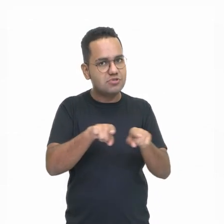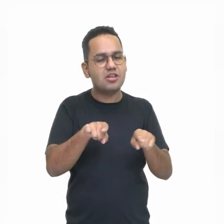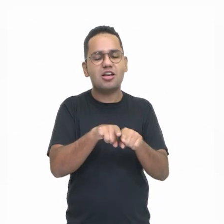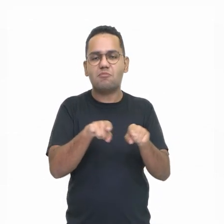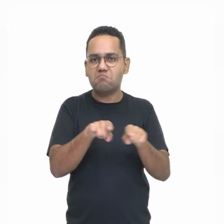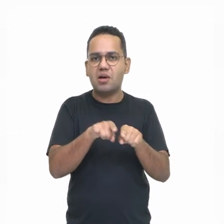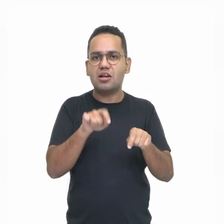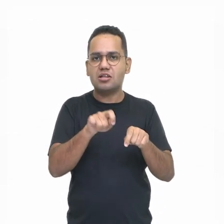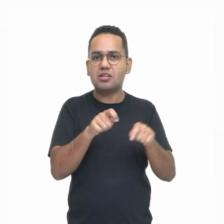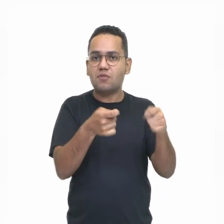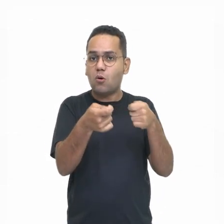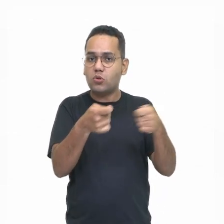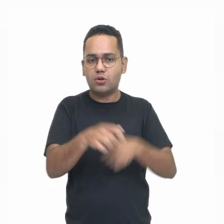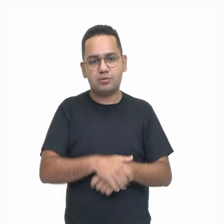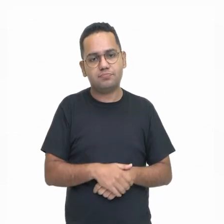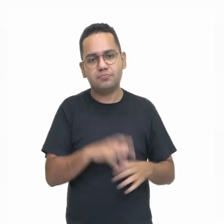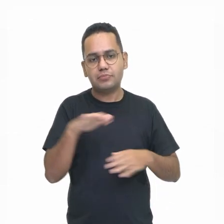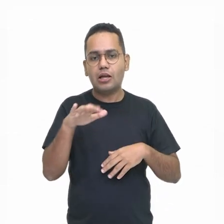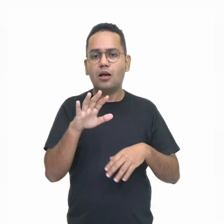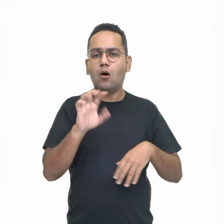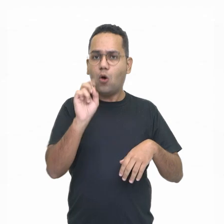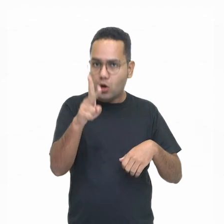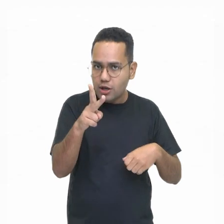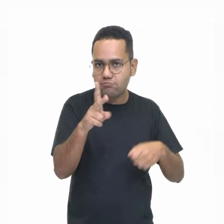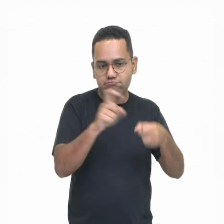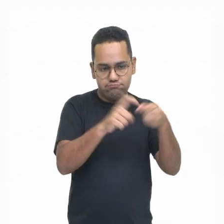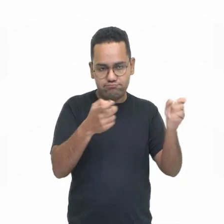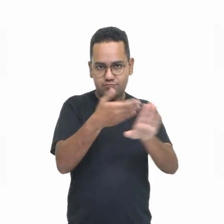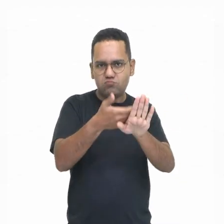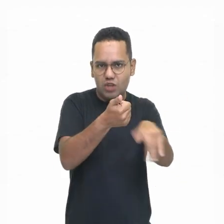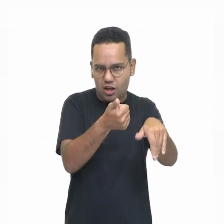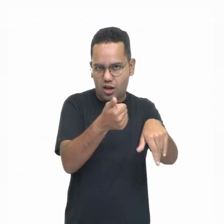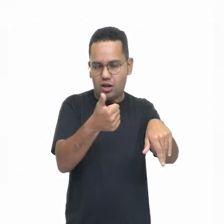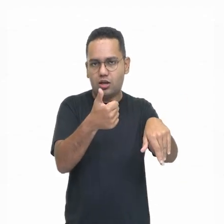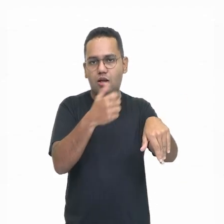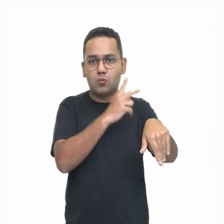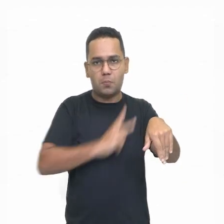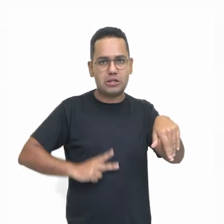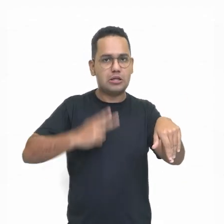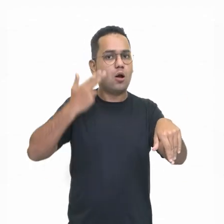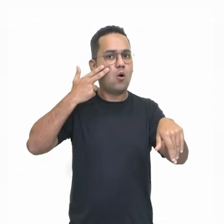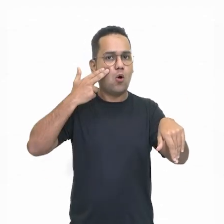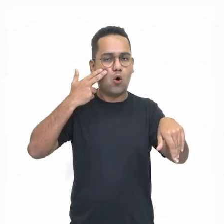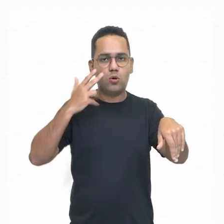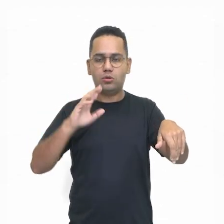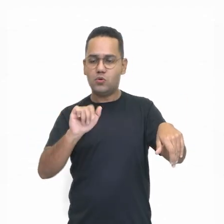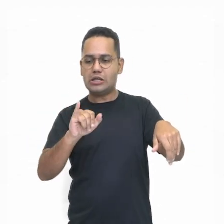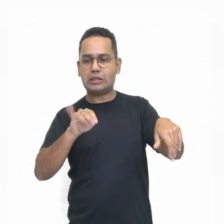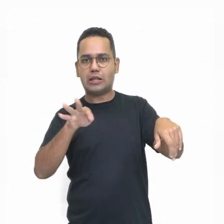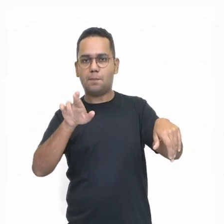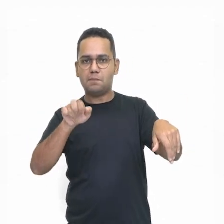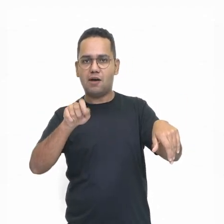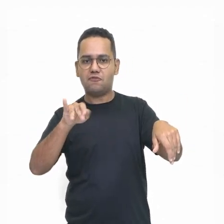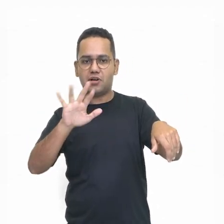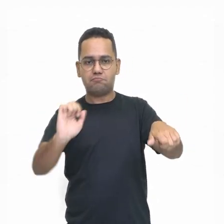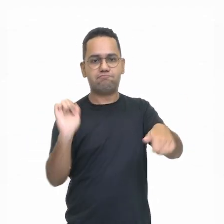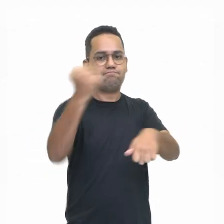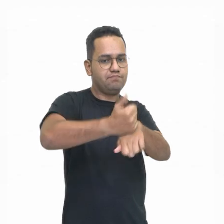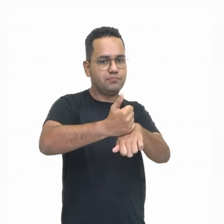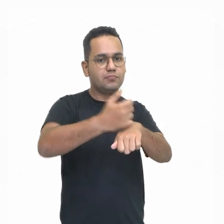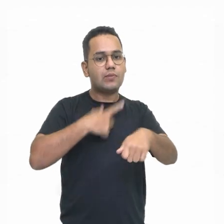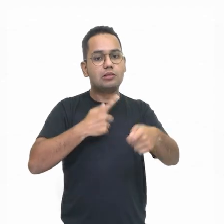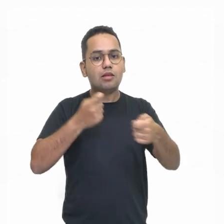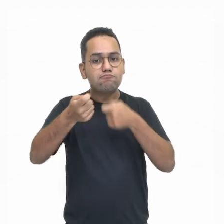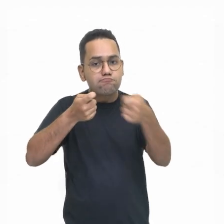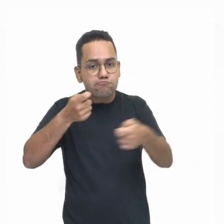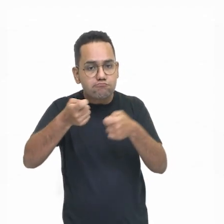o impeachment, o vice-presidente Itamar Franco assumiu a presidência e deu continuidade aos esforços de estabilização econômica. Seu governo